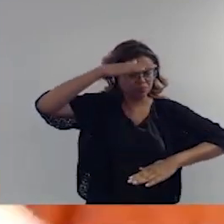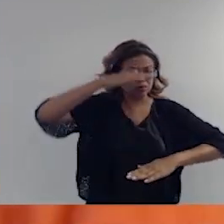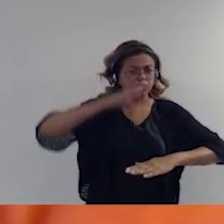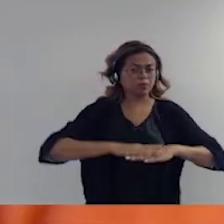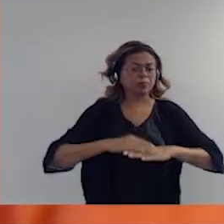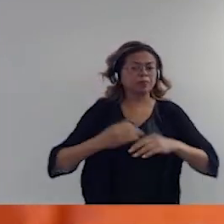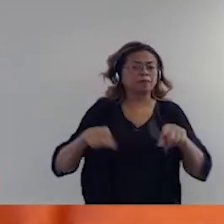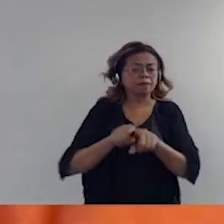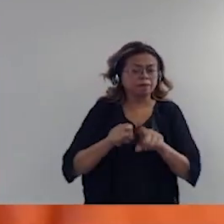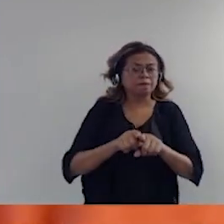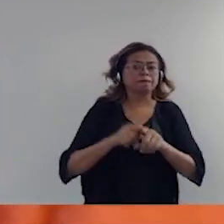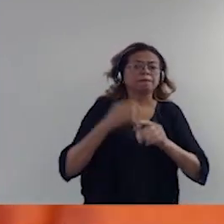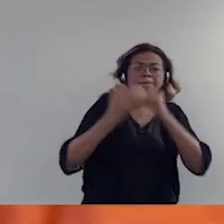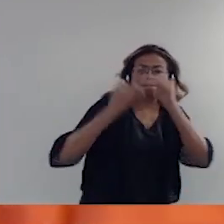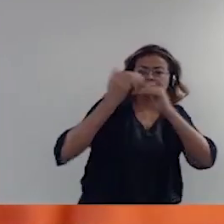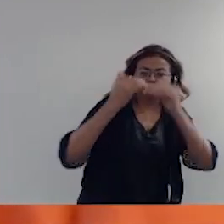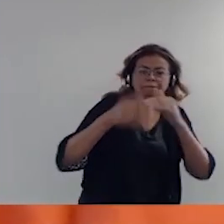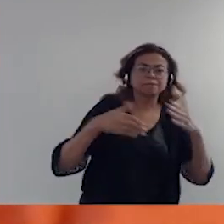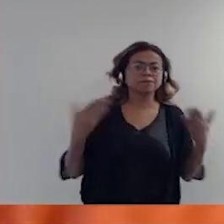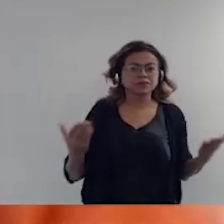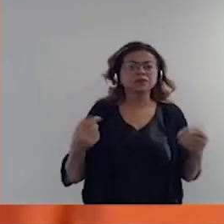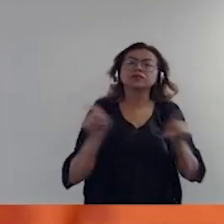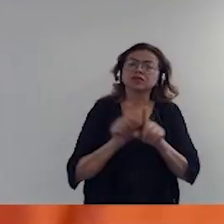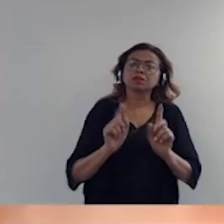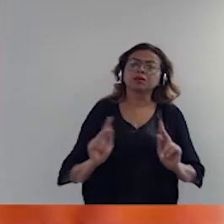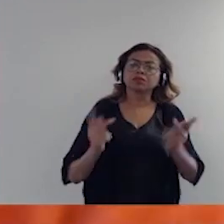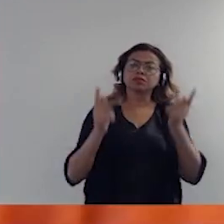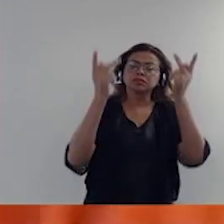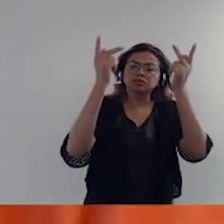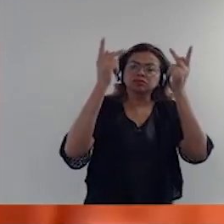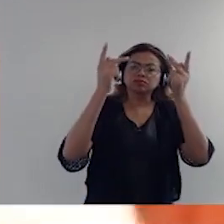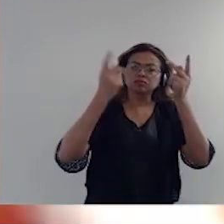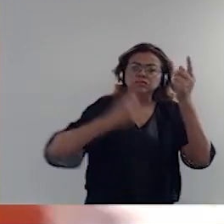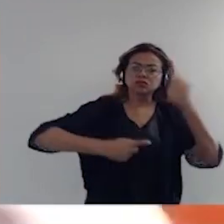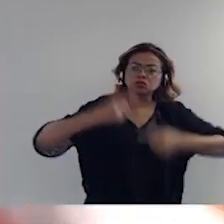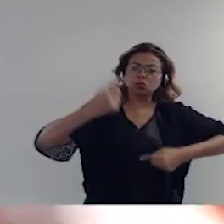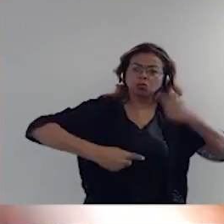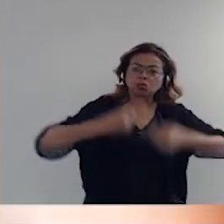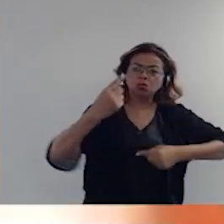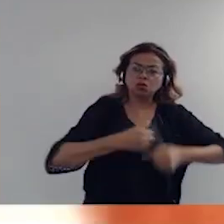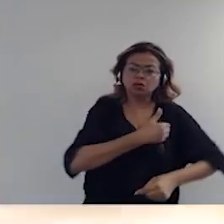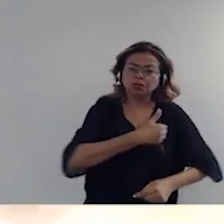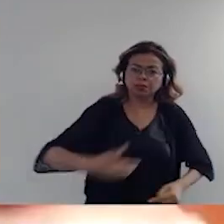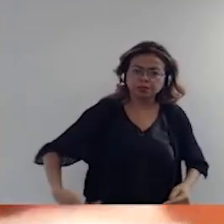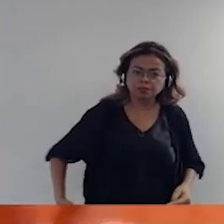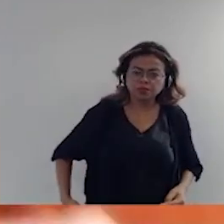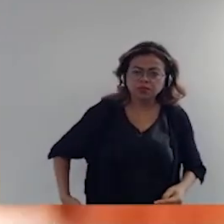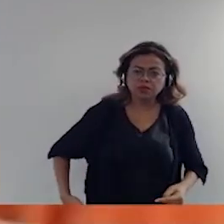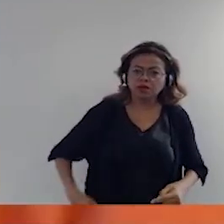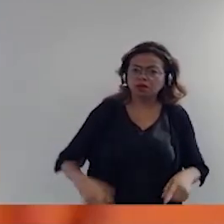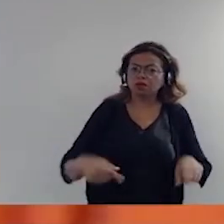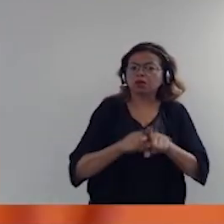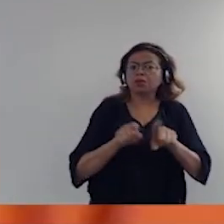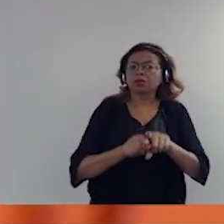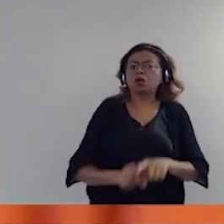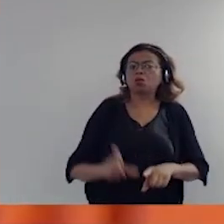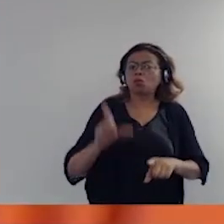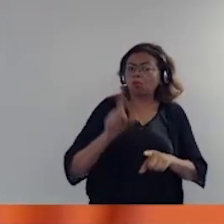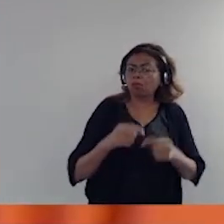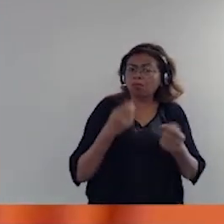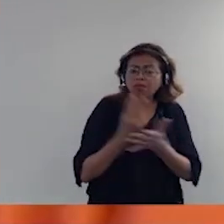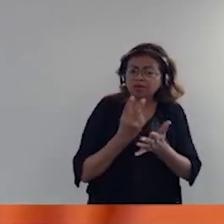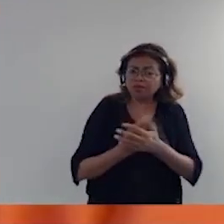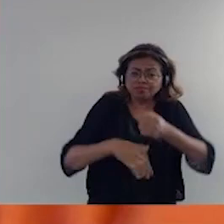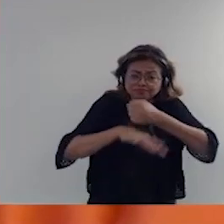tem que ter uma valorização, inclusive, de políticas públicas que minimamente